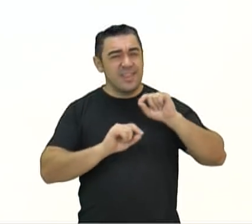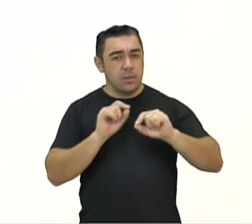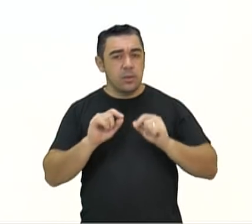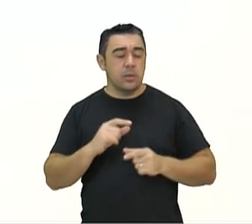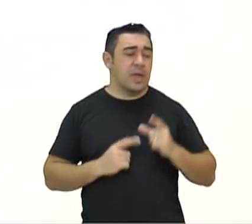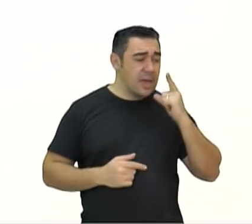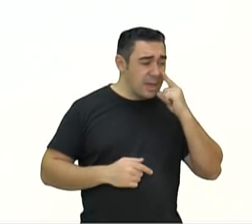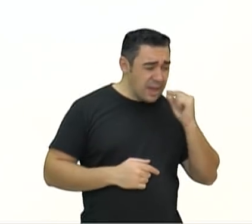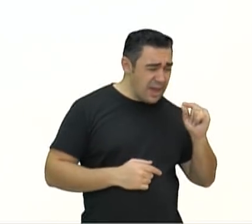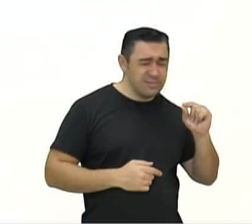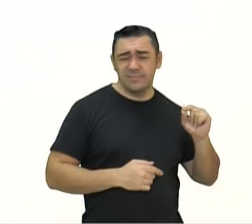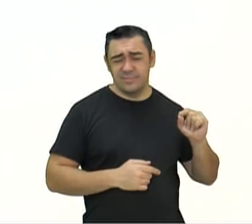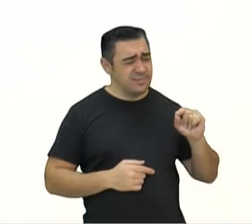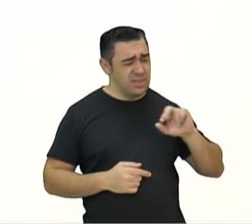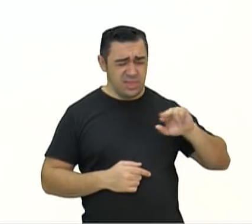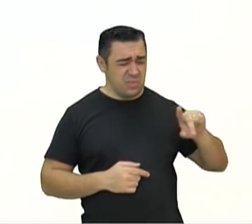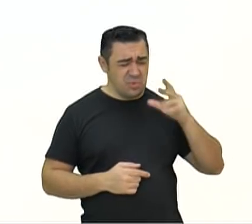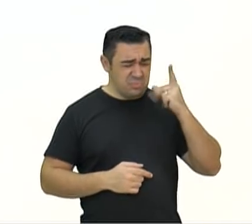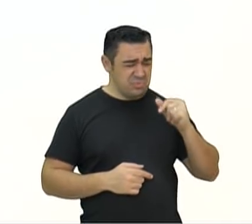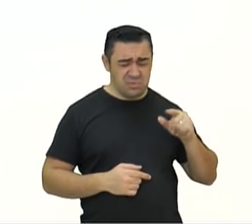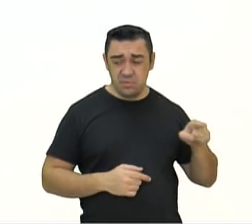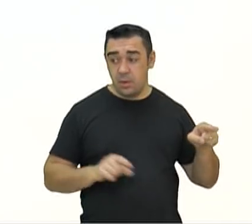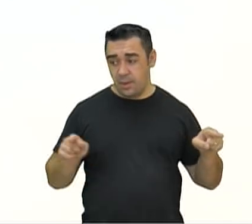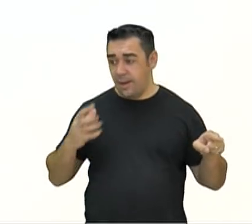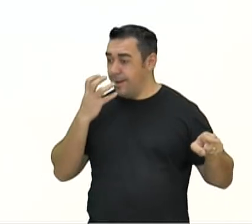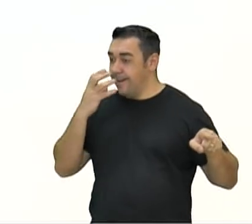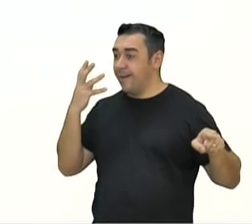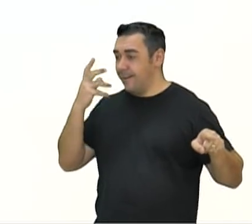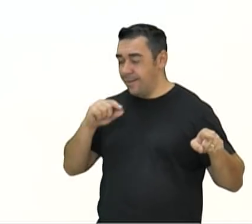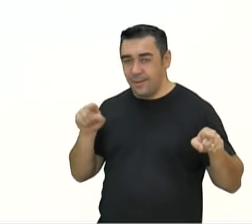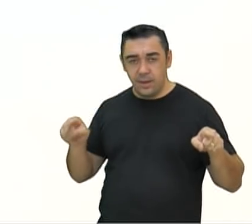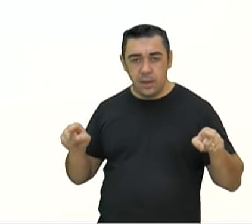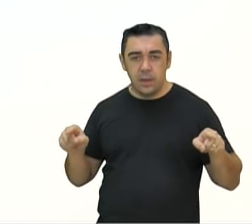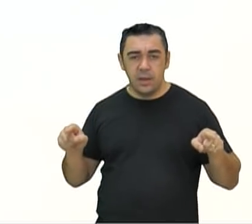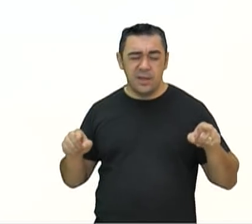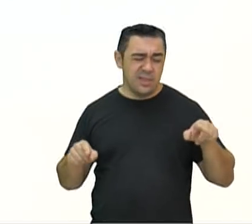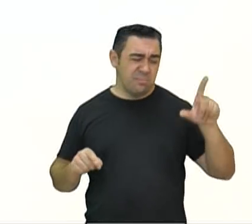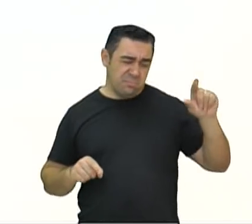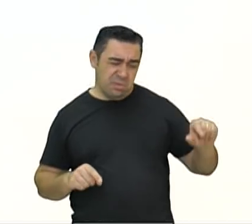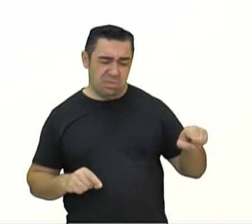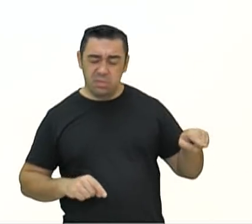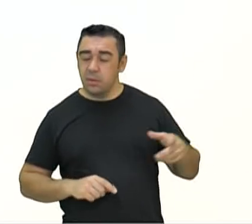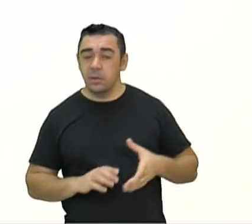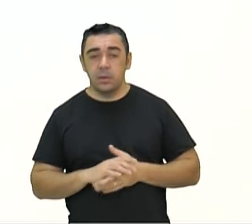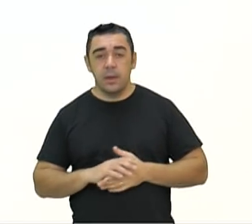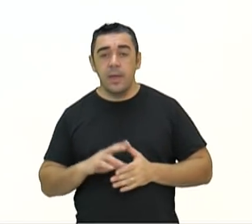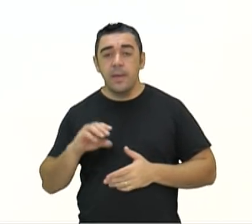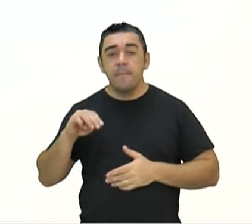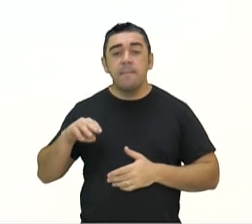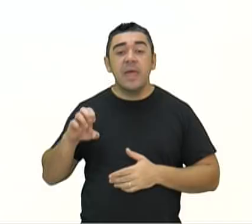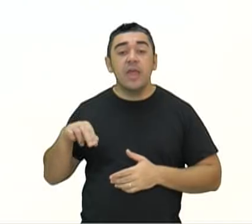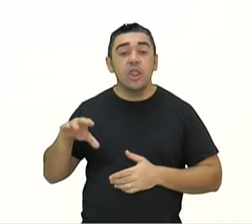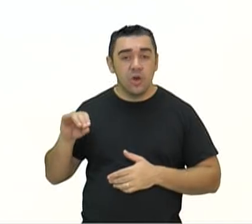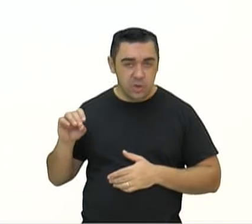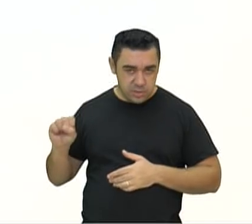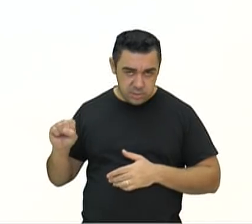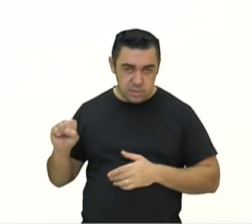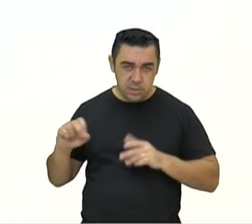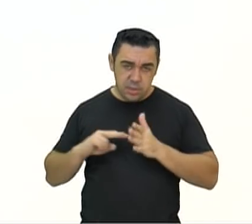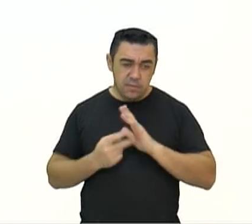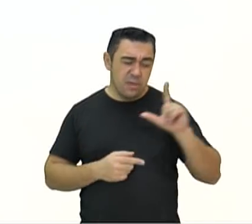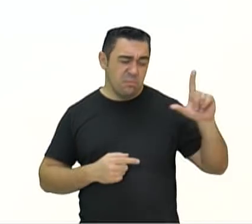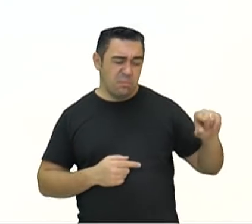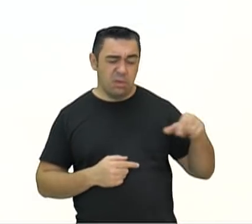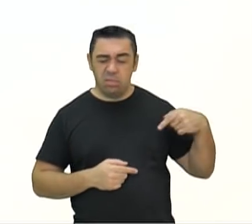o gato é menos bonito que o cão. Então, eu tenho menos, dando aí um atributo de inferioridade, né, com relação